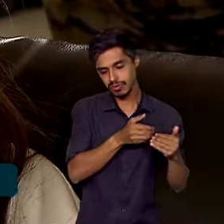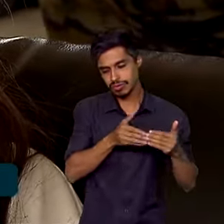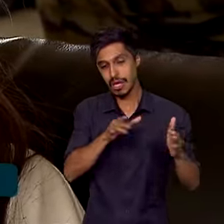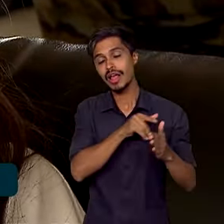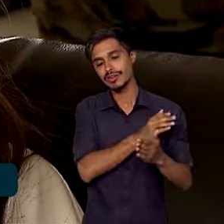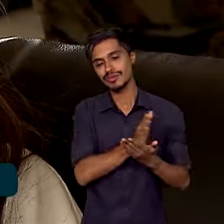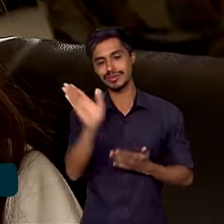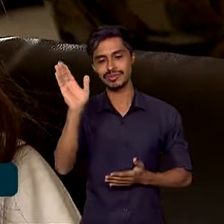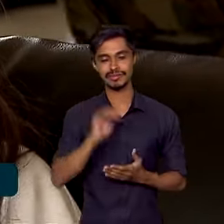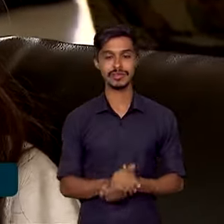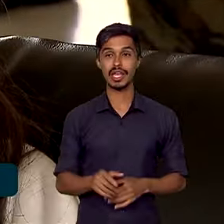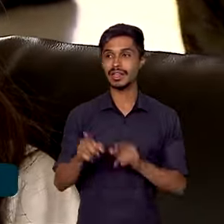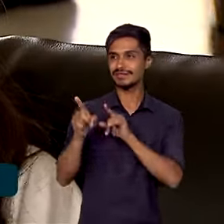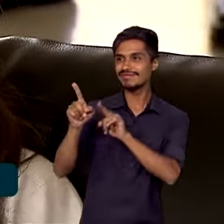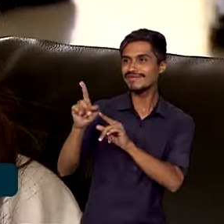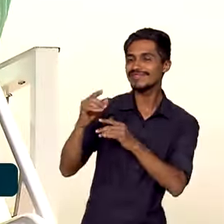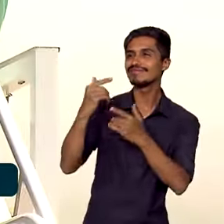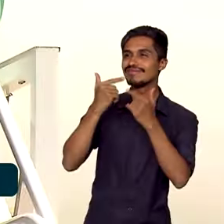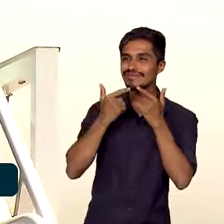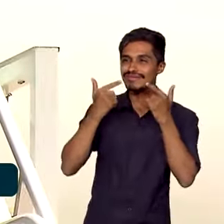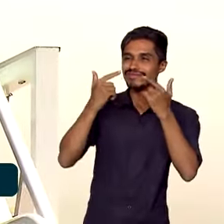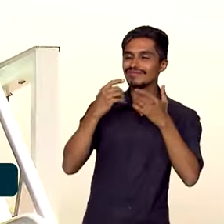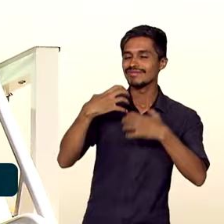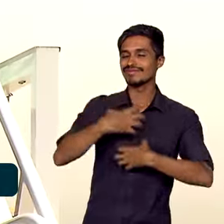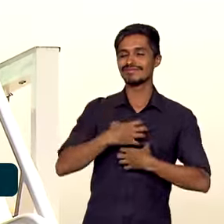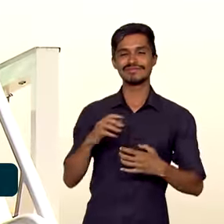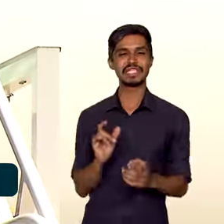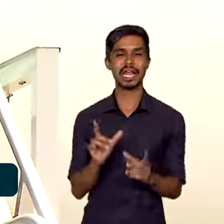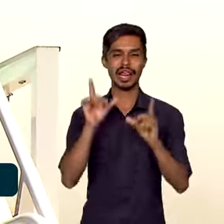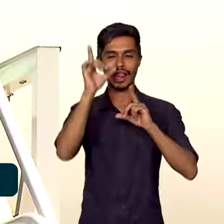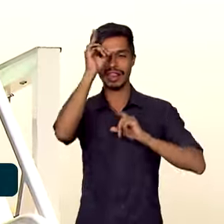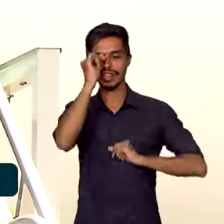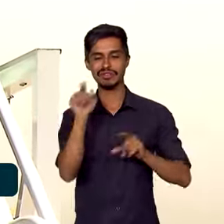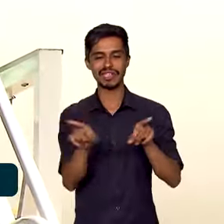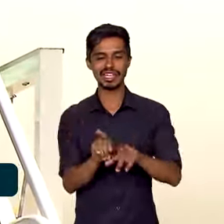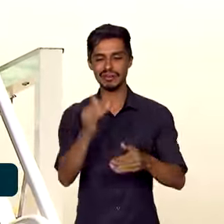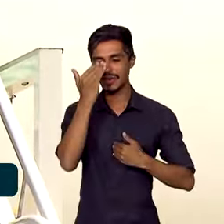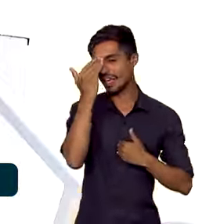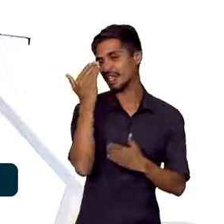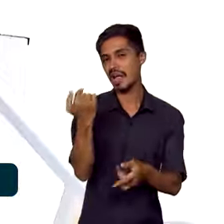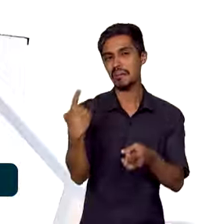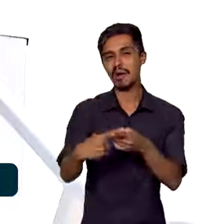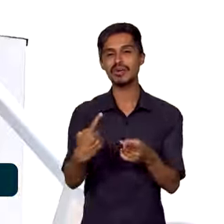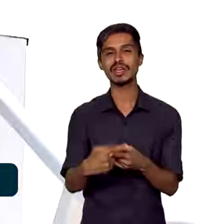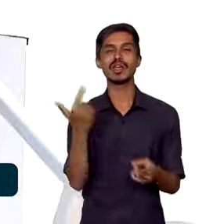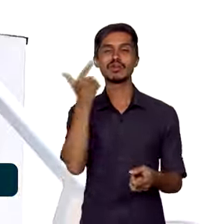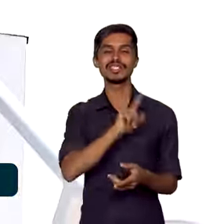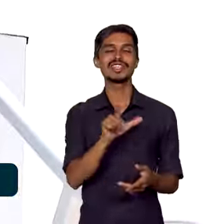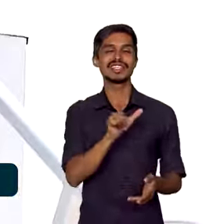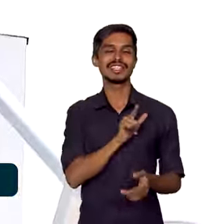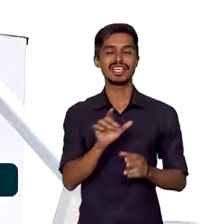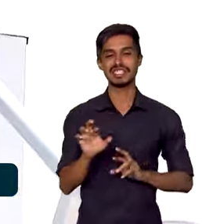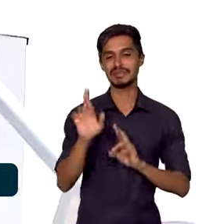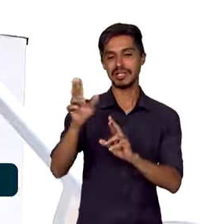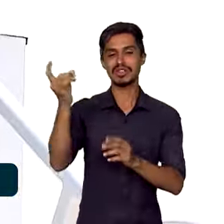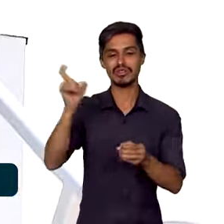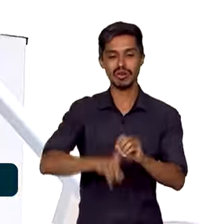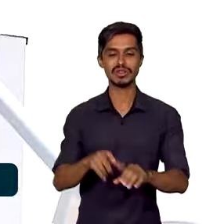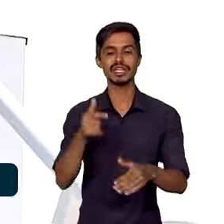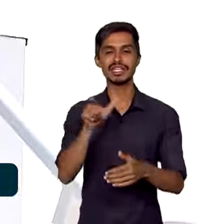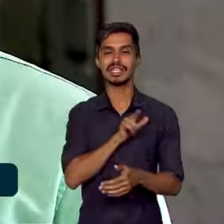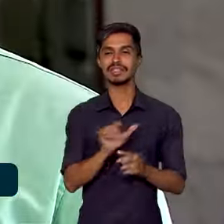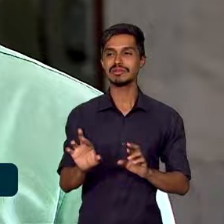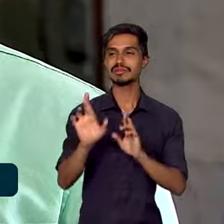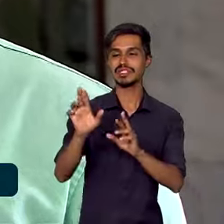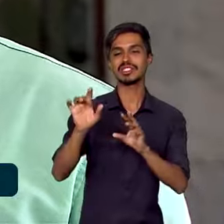No rosto de cada um, o alívio e a gratidão por voltar a ter esperança de dias